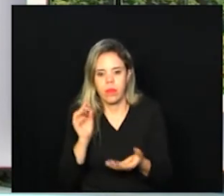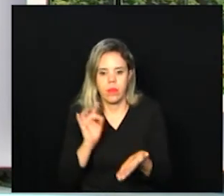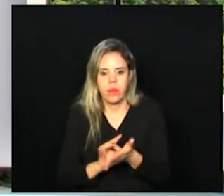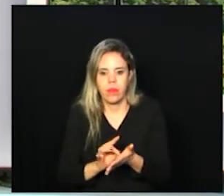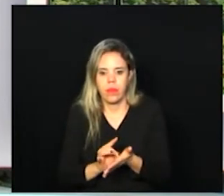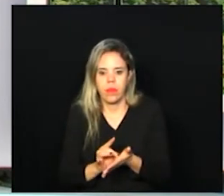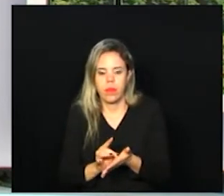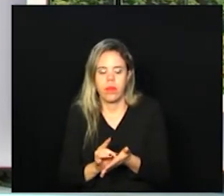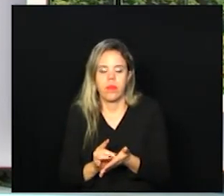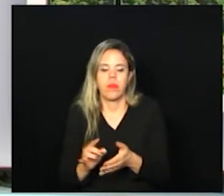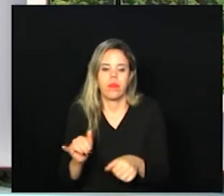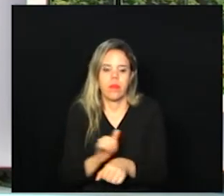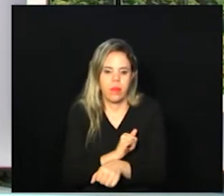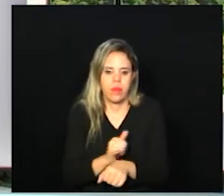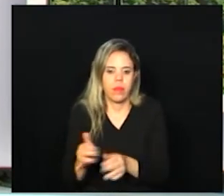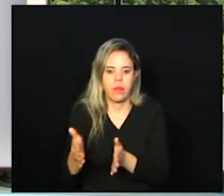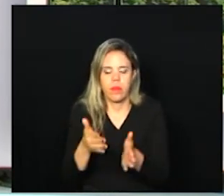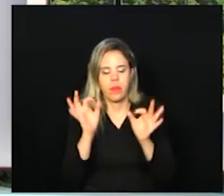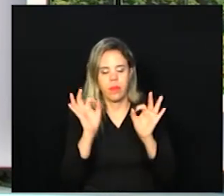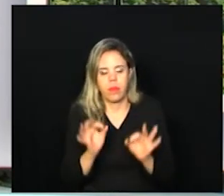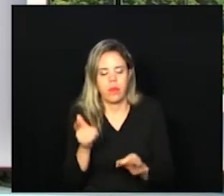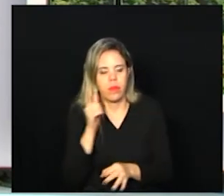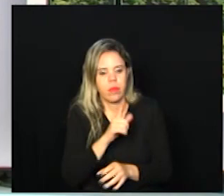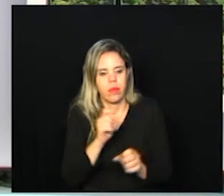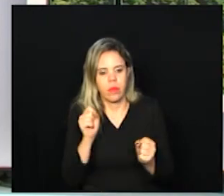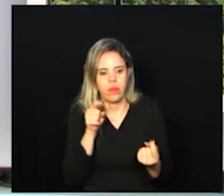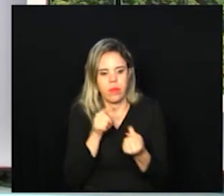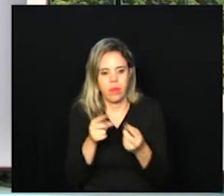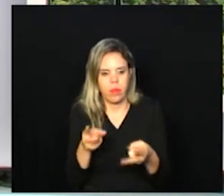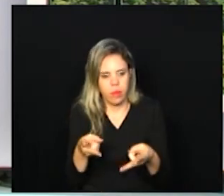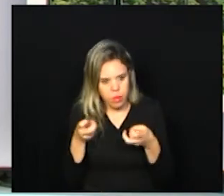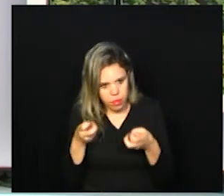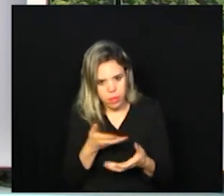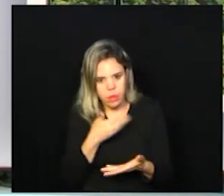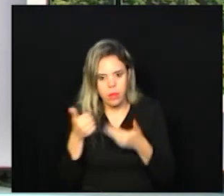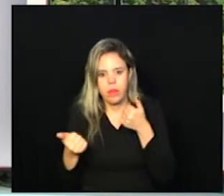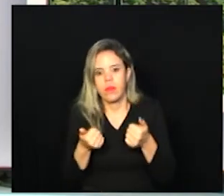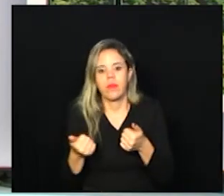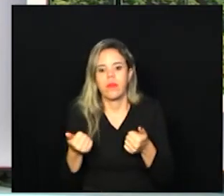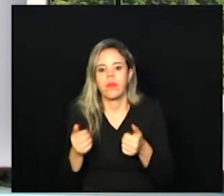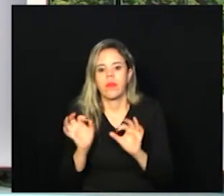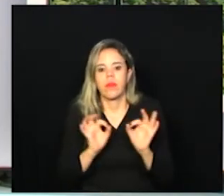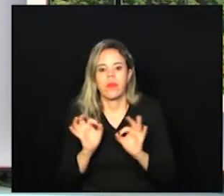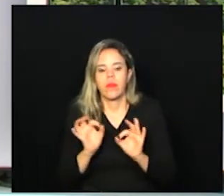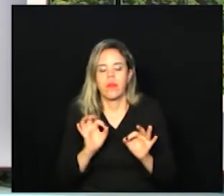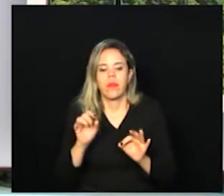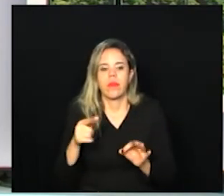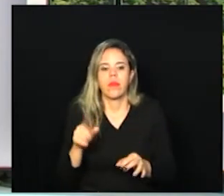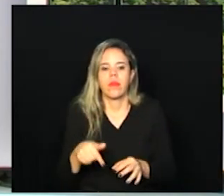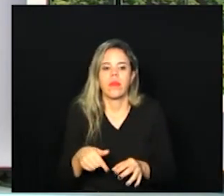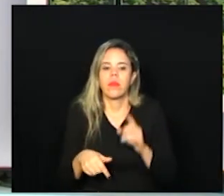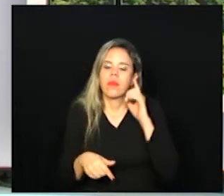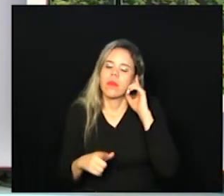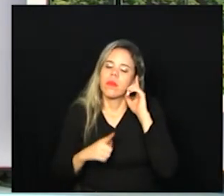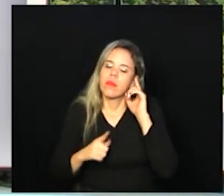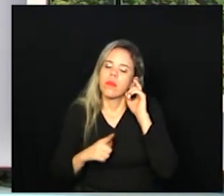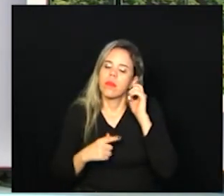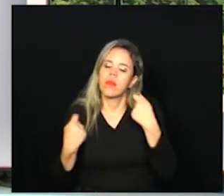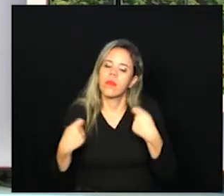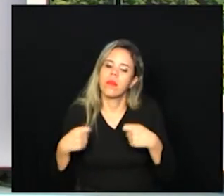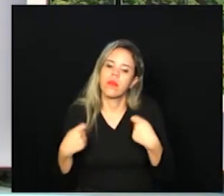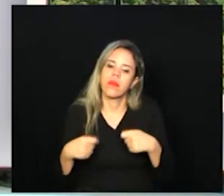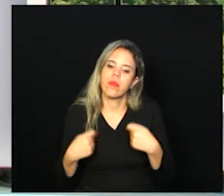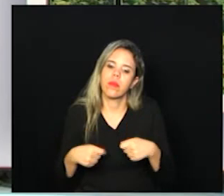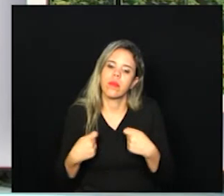saiba o caminho, né, e que a gente possa identificar e melhorar, aprimorar, mas para isso o que existe precisa